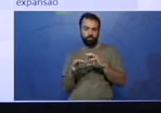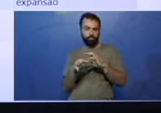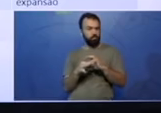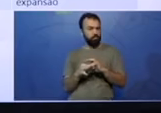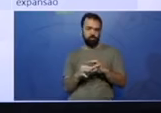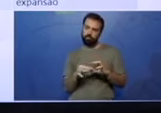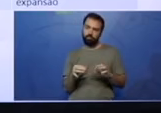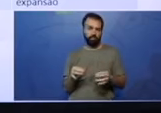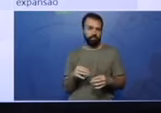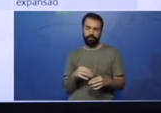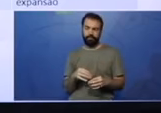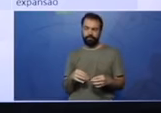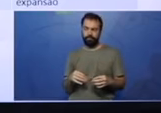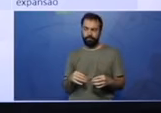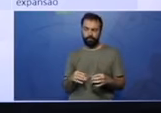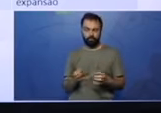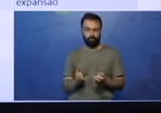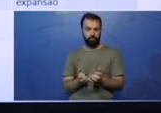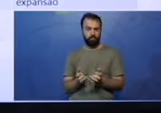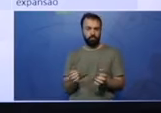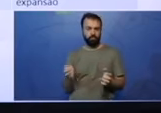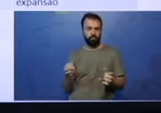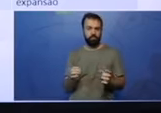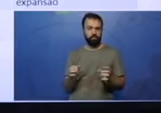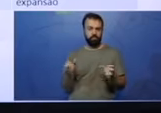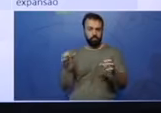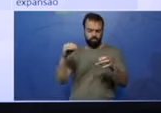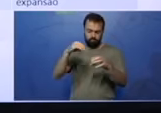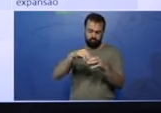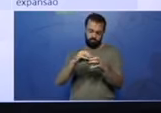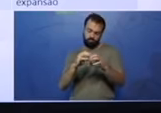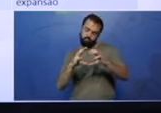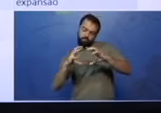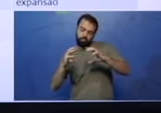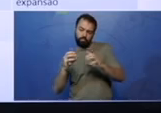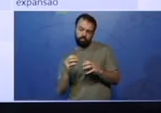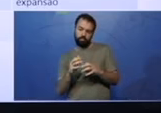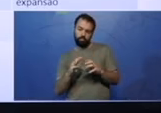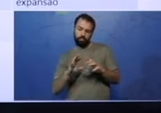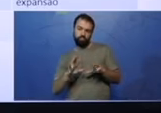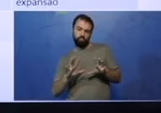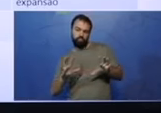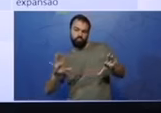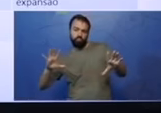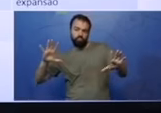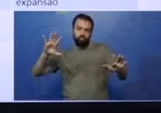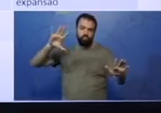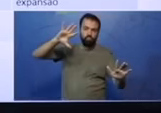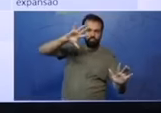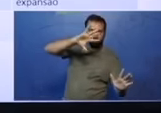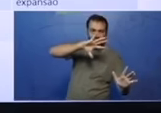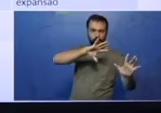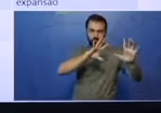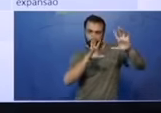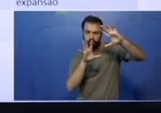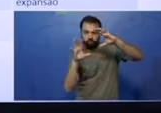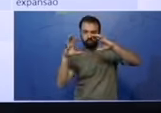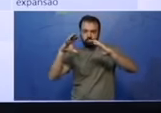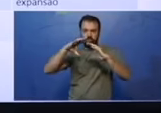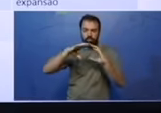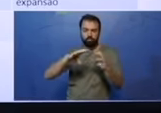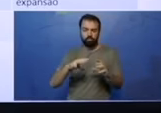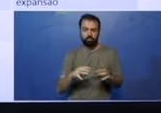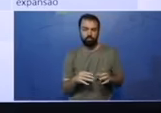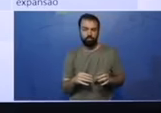apresentam, no caso, a forma do recipiente e elas conseguem se expandir, elas ocupam todo o espaço do recipiente,